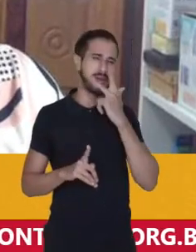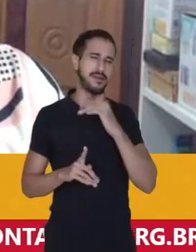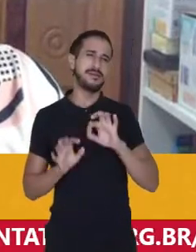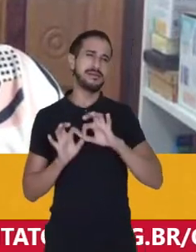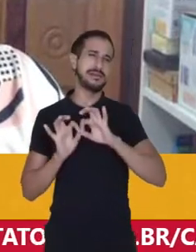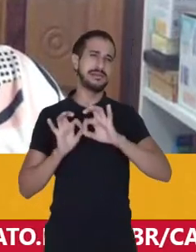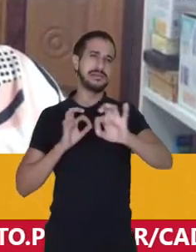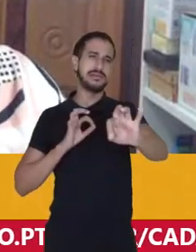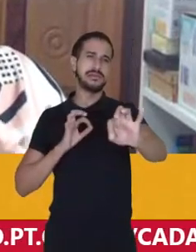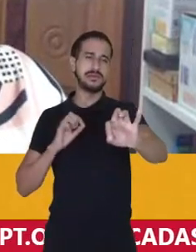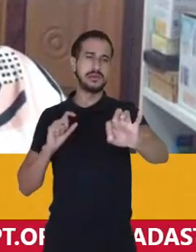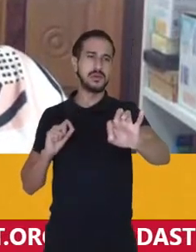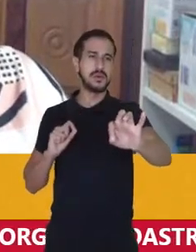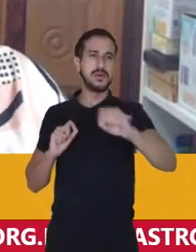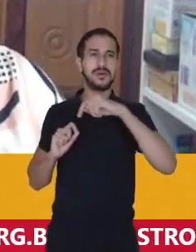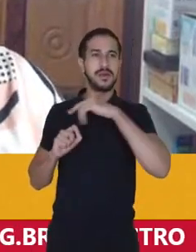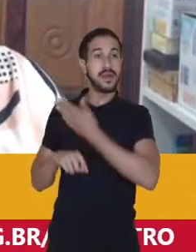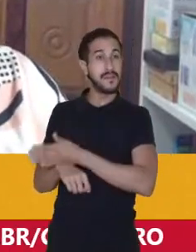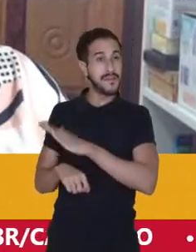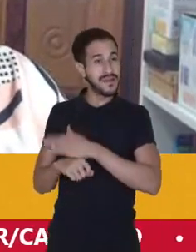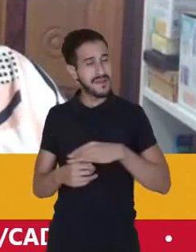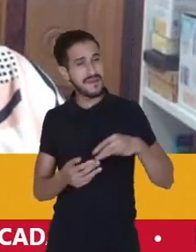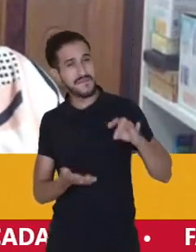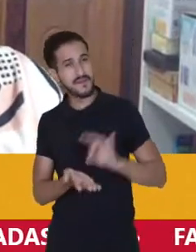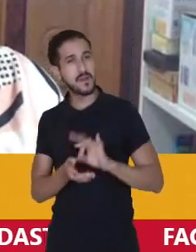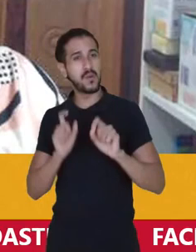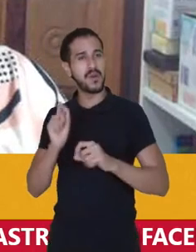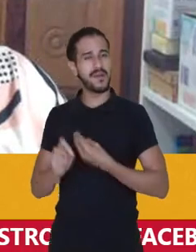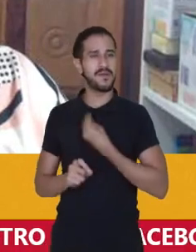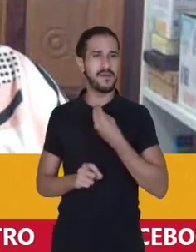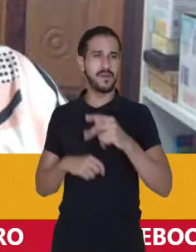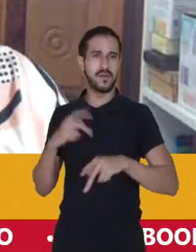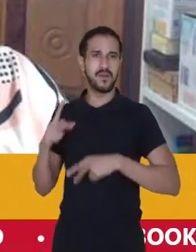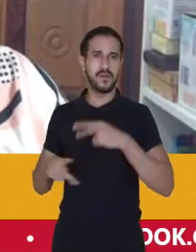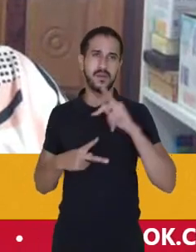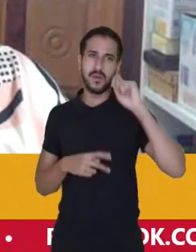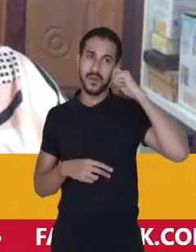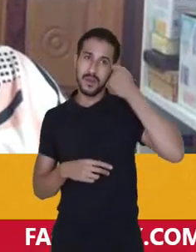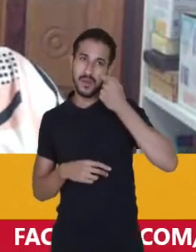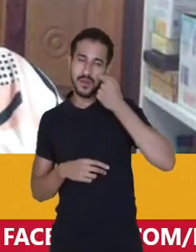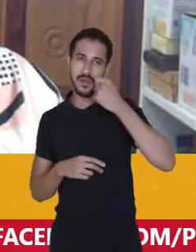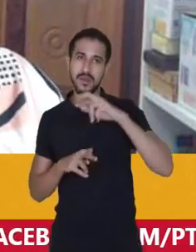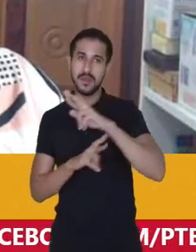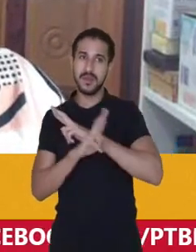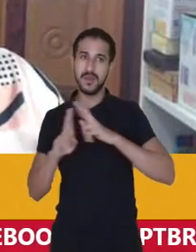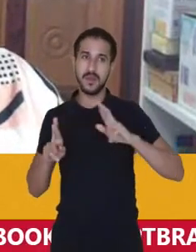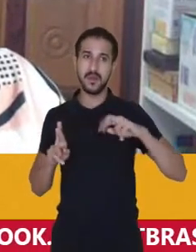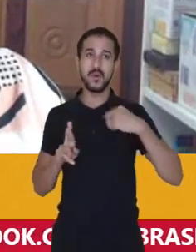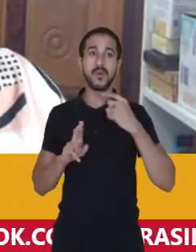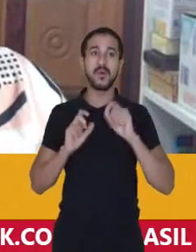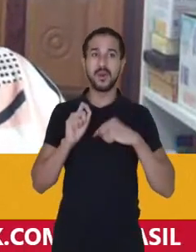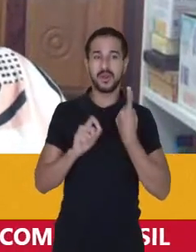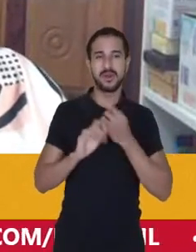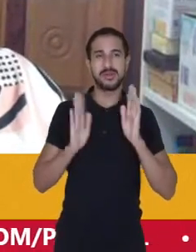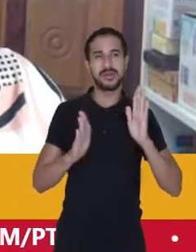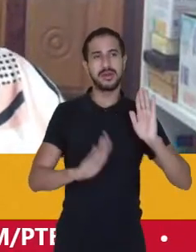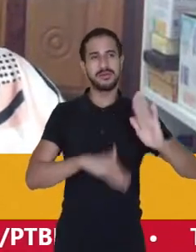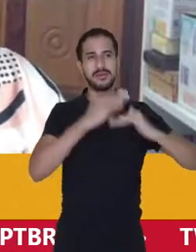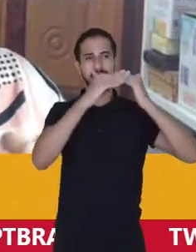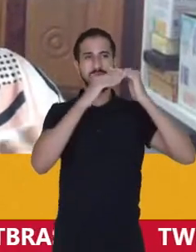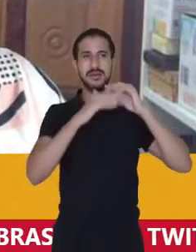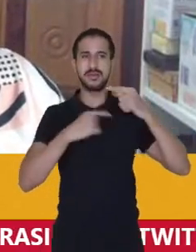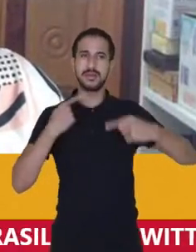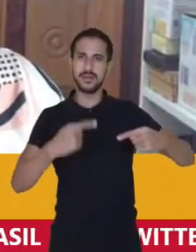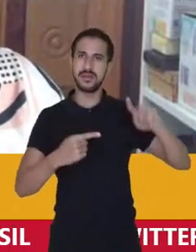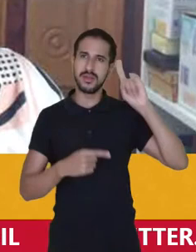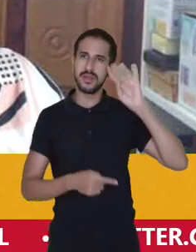distanciamento na prática efetiva da vida das populações negras em relação ao que nós já avançamos de discussão